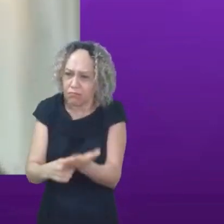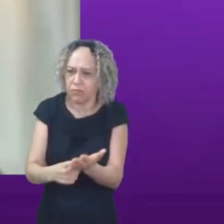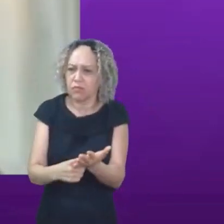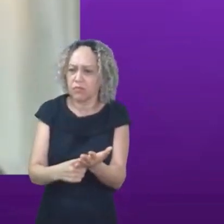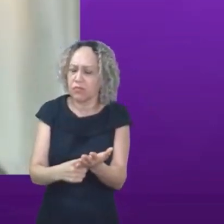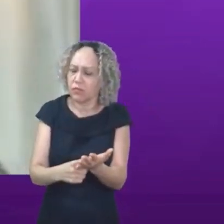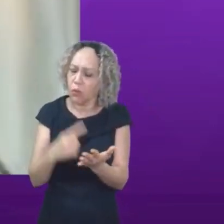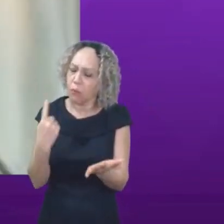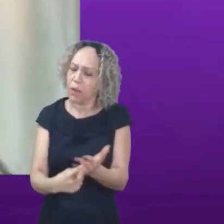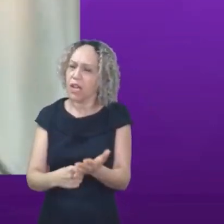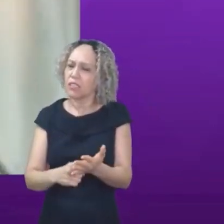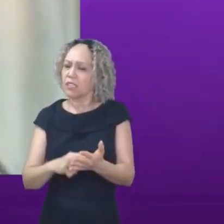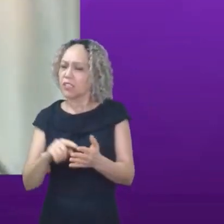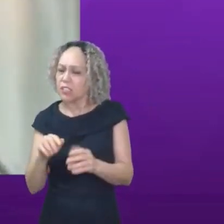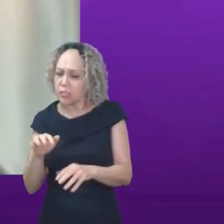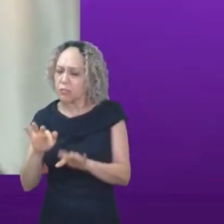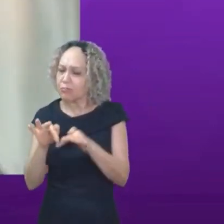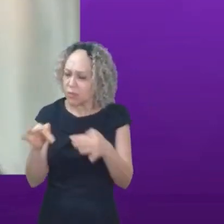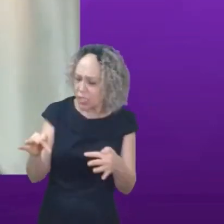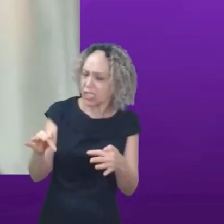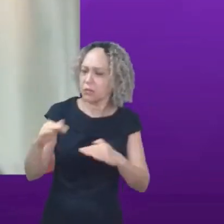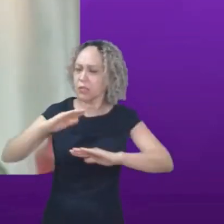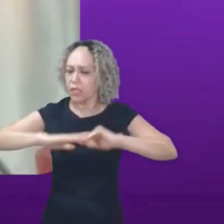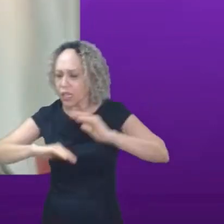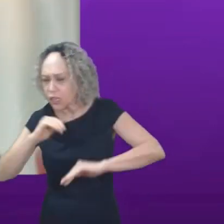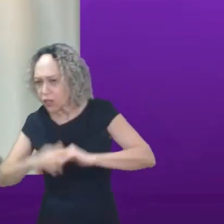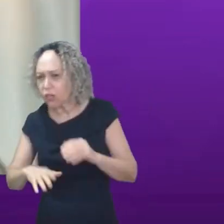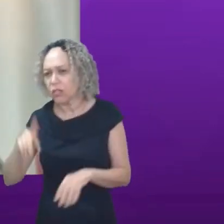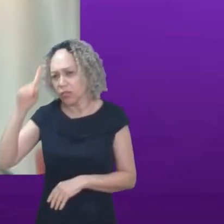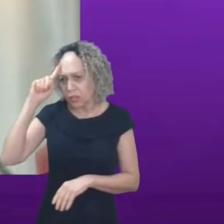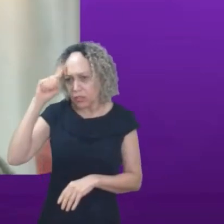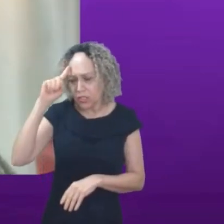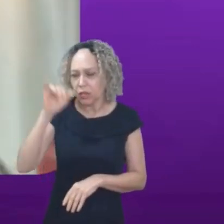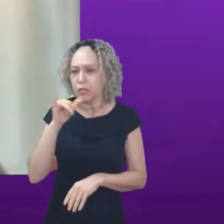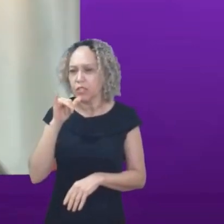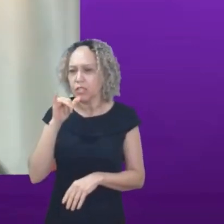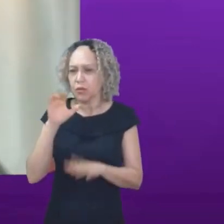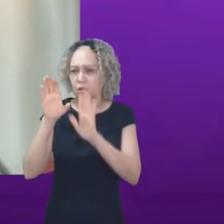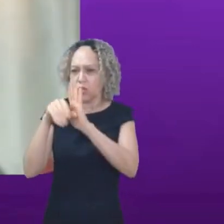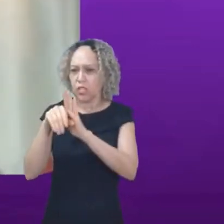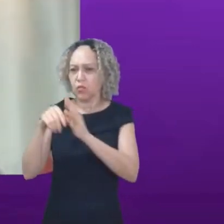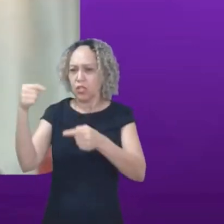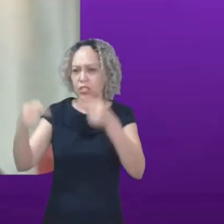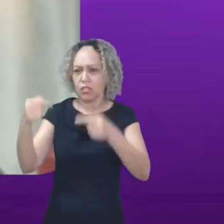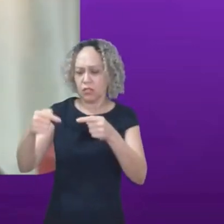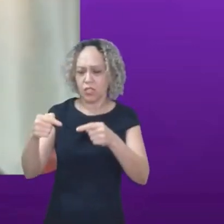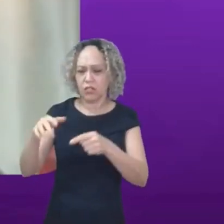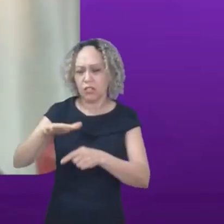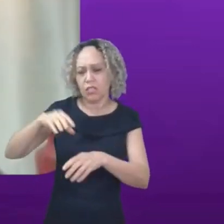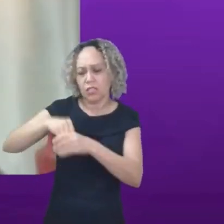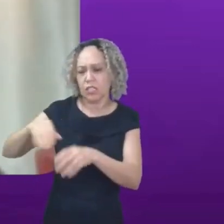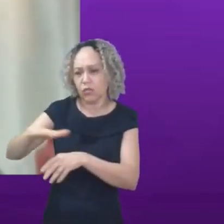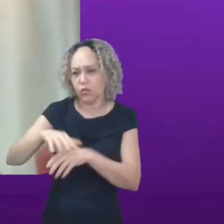pequenas ações ali no dia a dia. Então, não deixar de trazer discussões e pautas femininas dentro do trabalho de onde